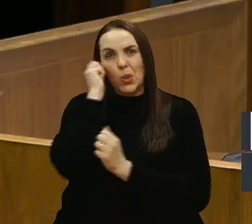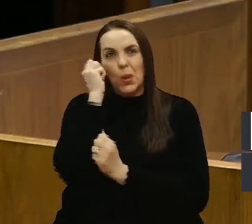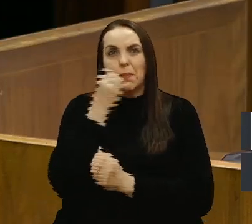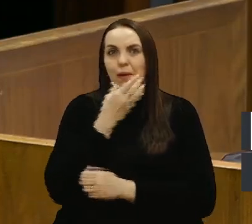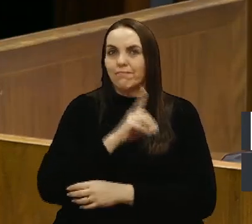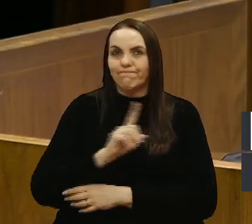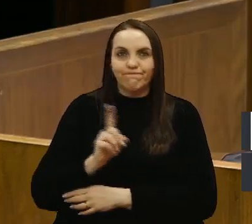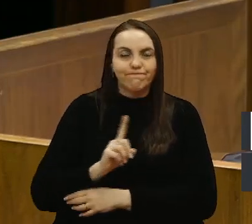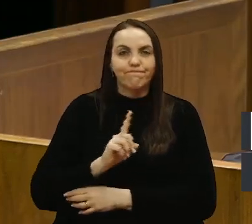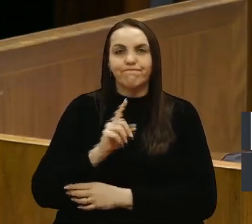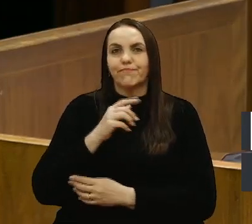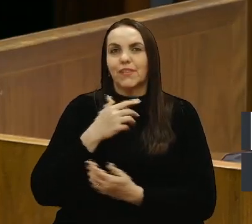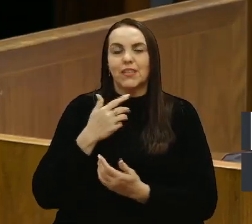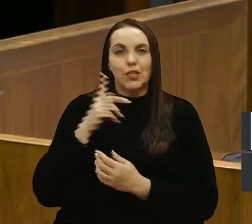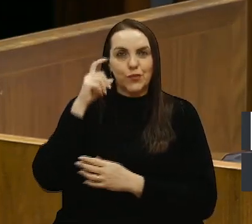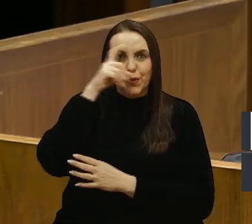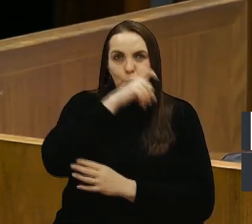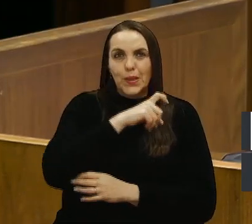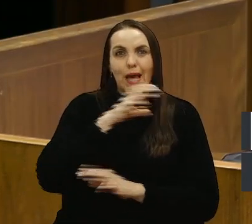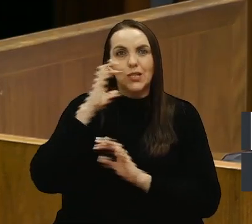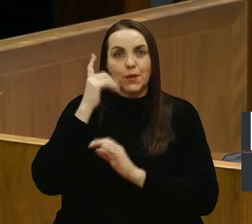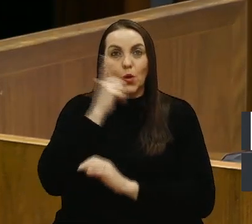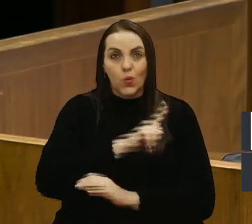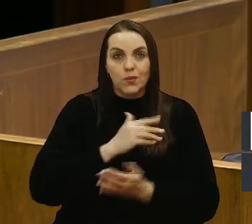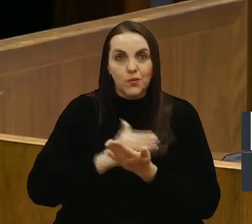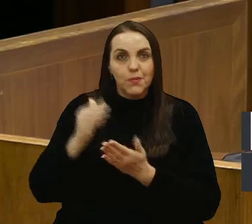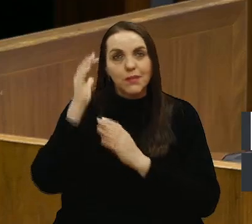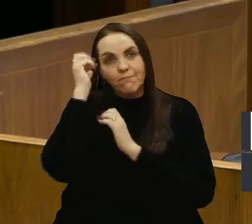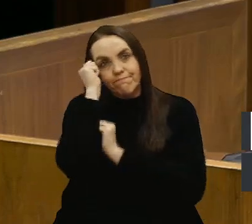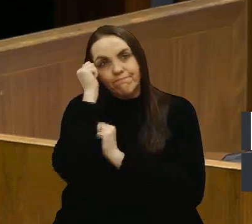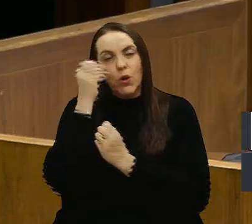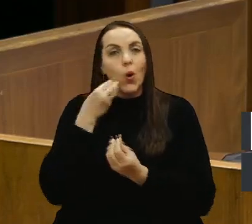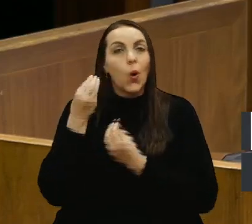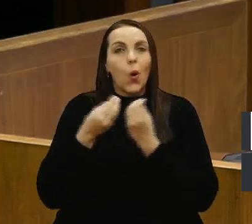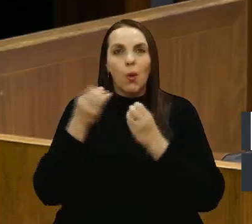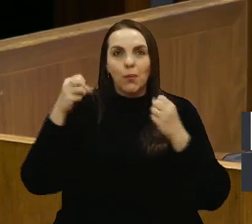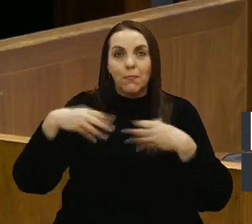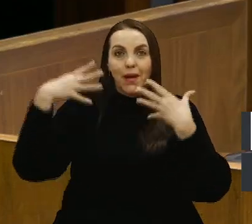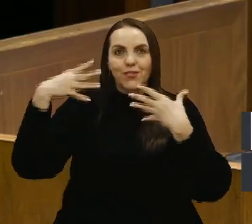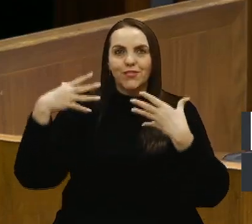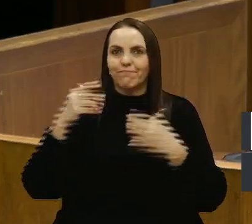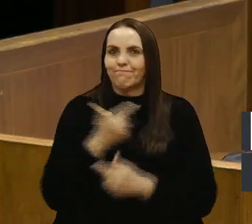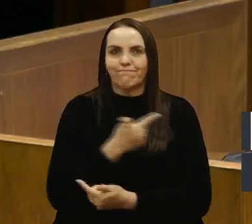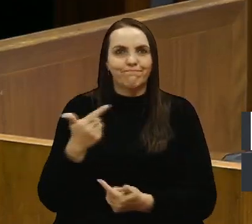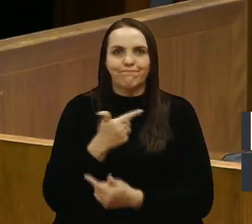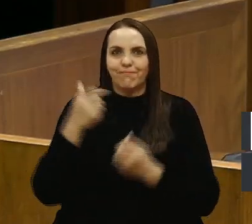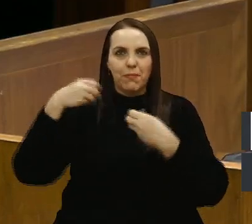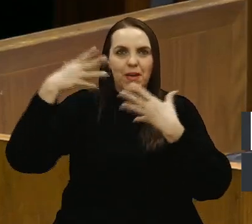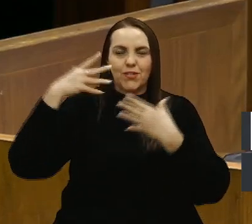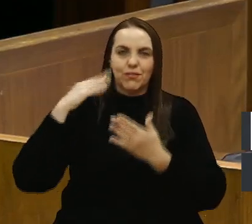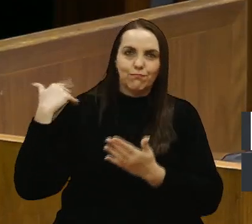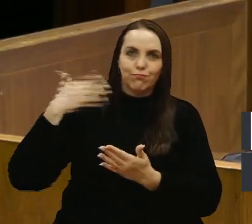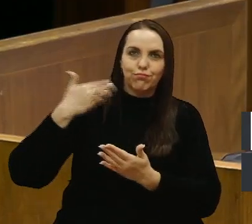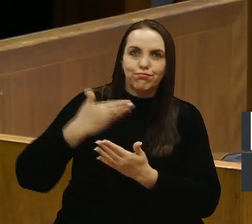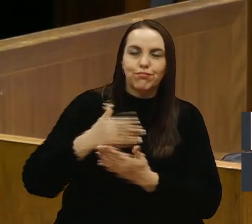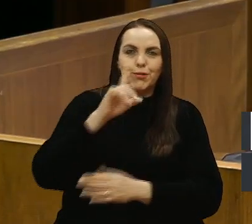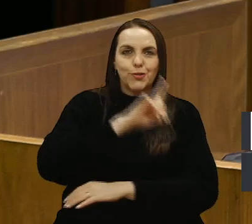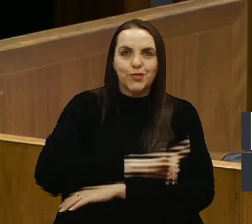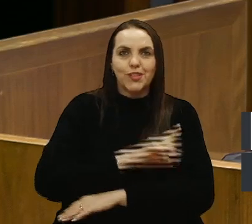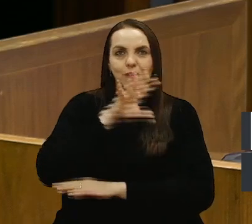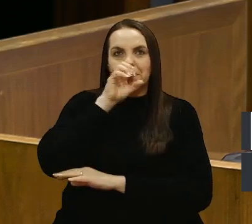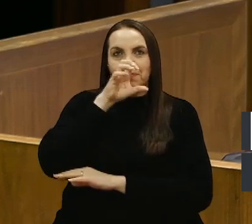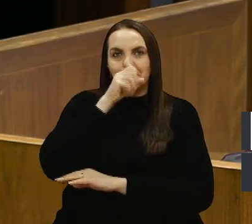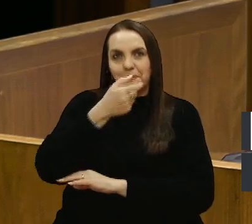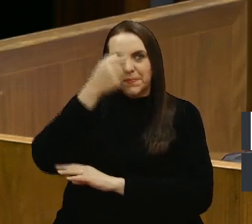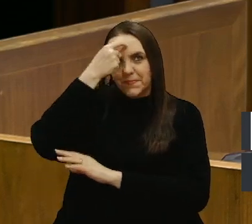tenho insônia. Como fazer essa mágica? E não existe mágica. É ao longo do dia, uma respiração